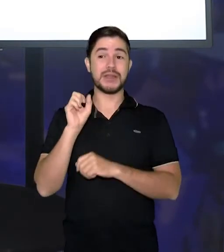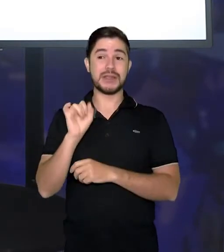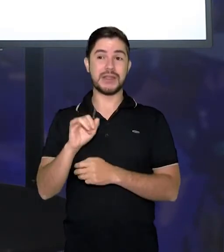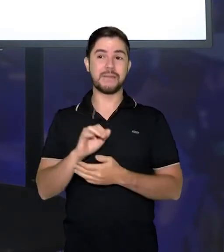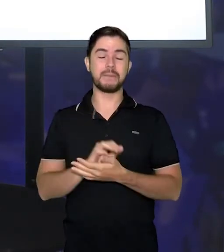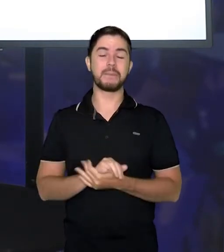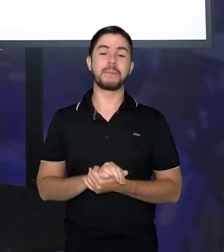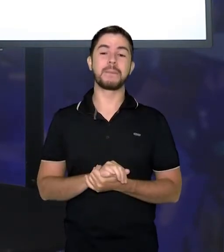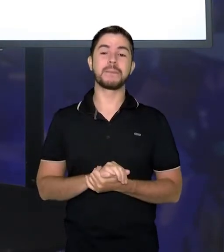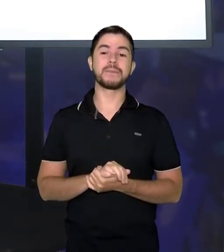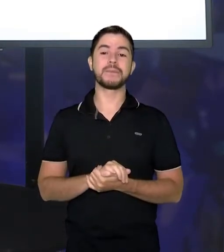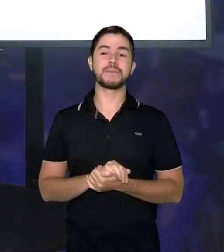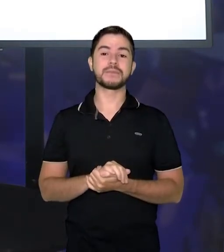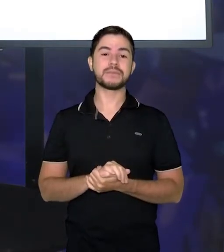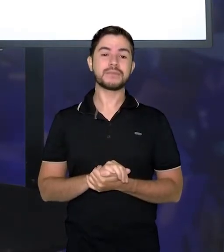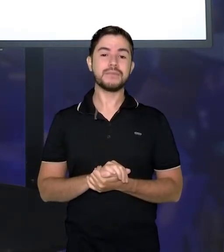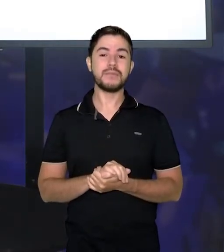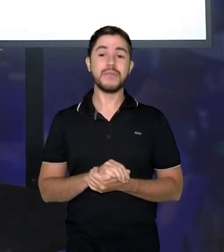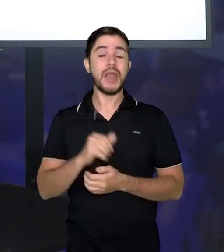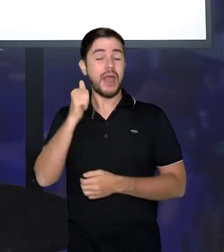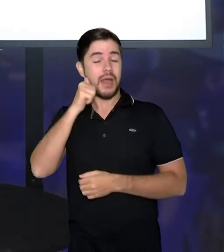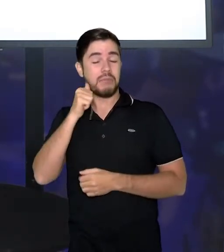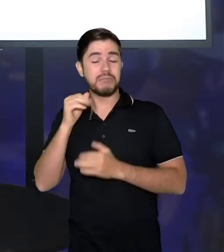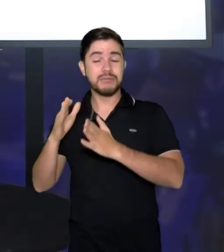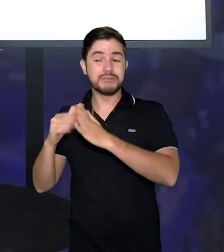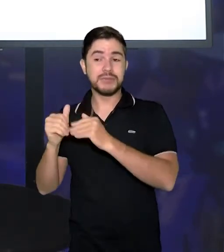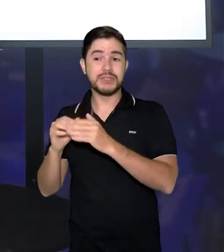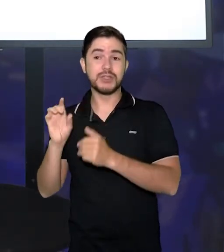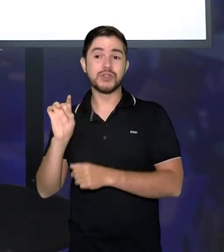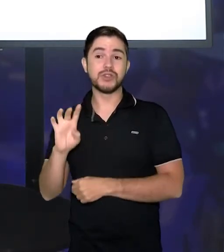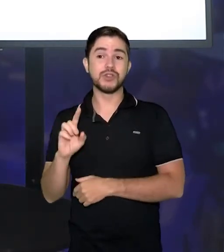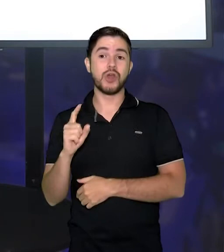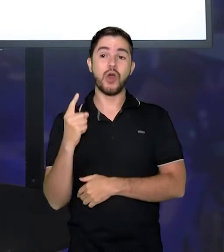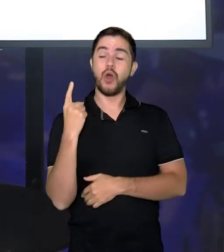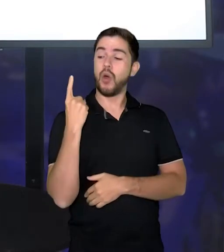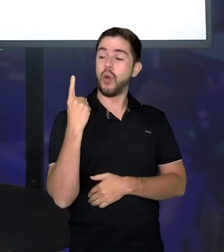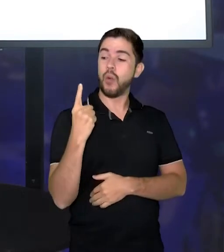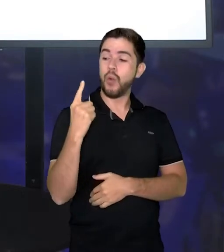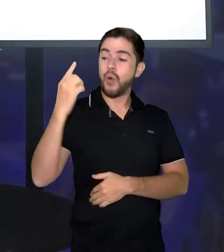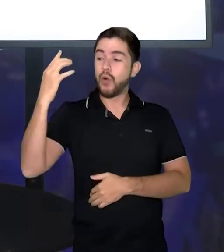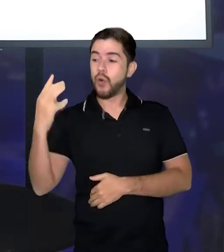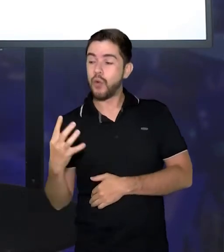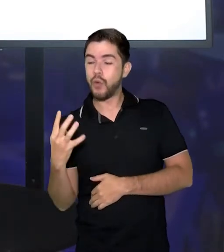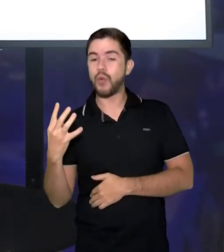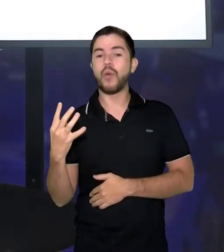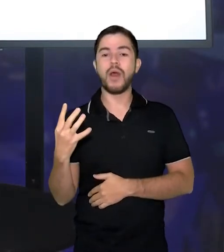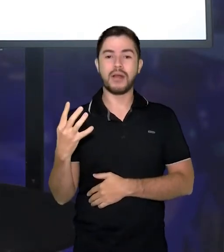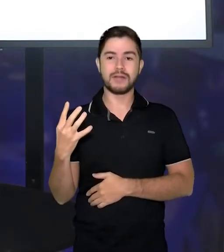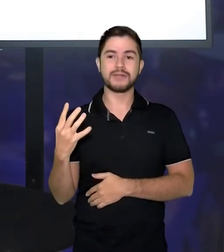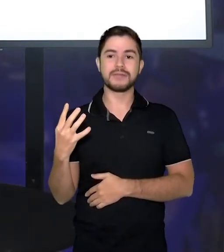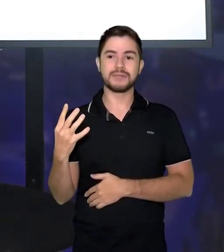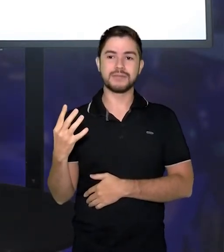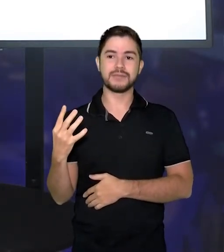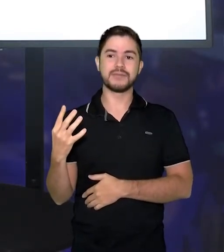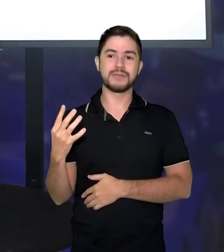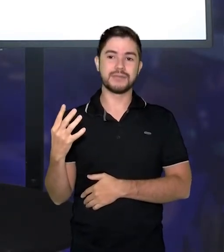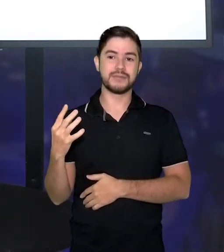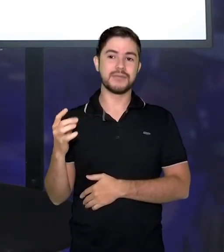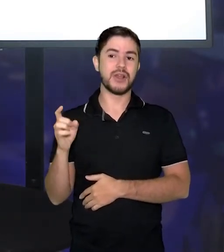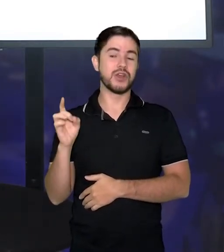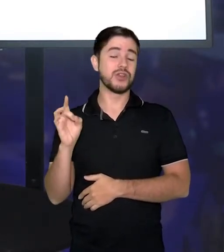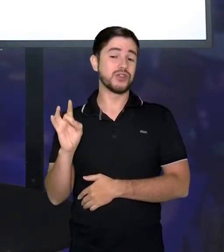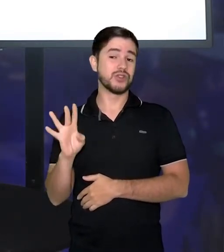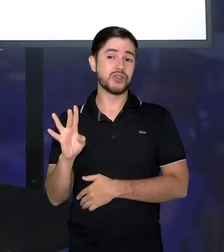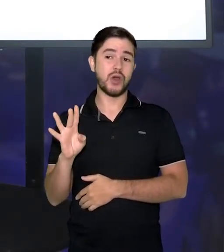imaginar que Sônia pediu apenas, olha aqui, pediu apenas